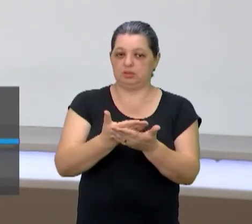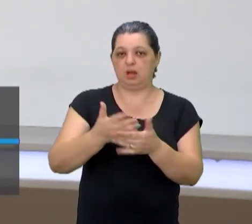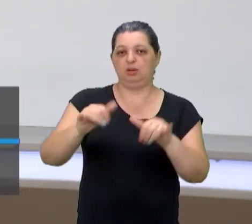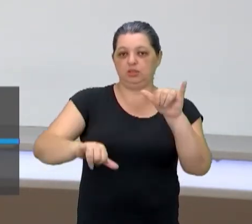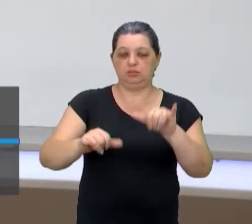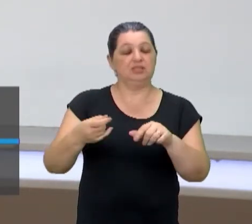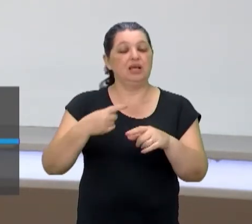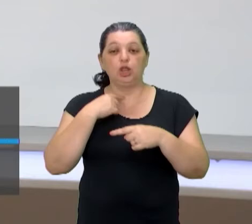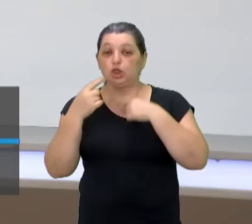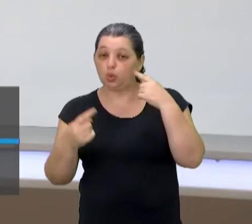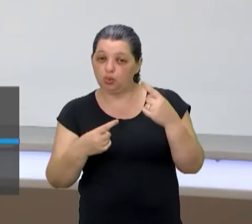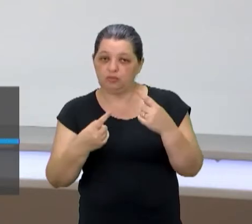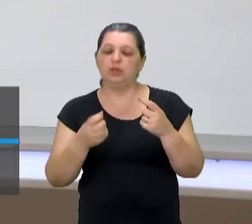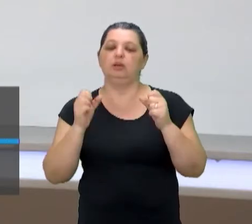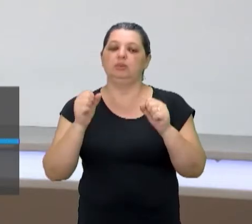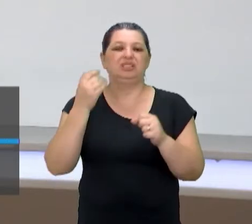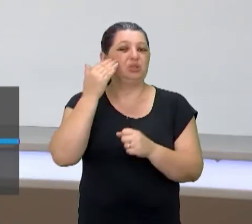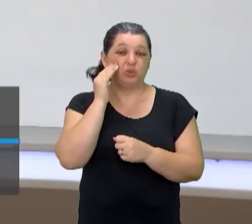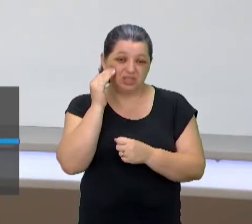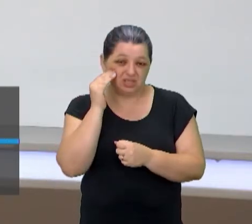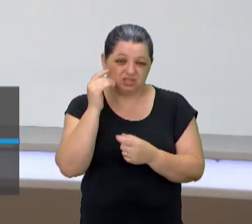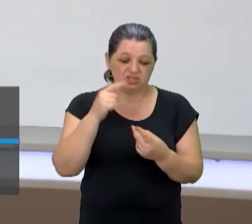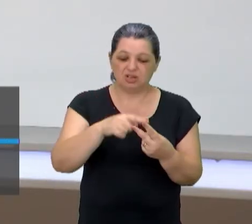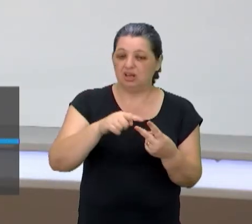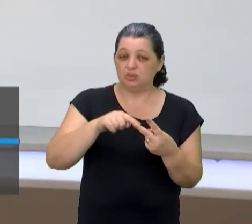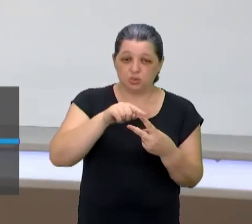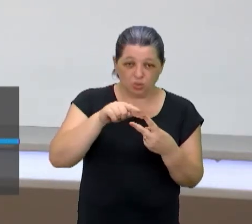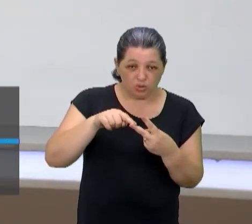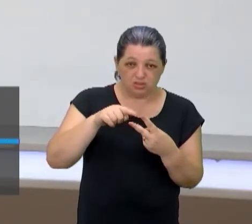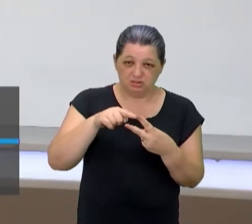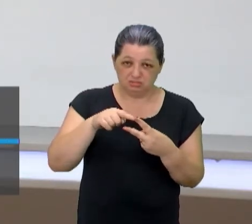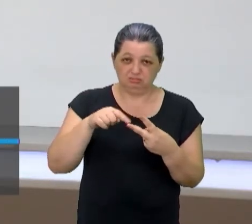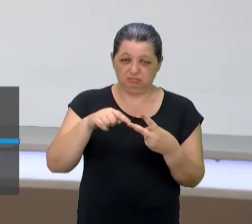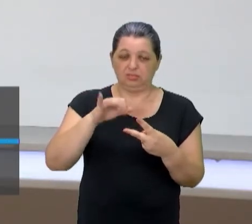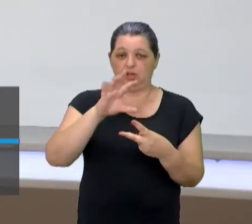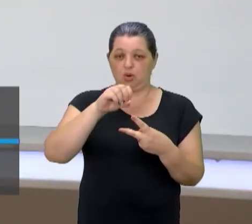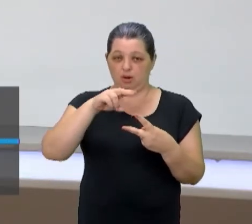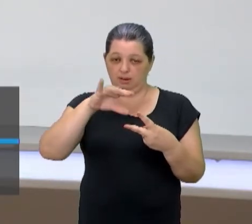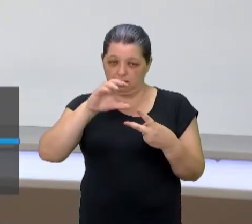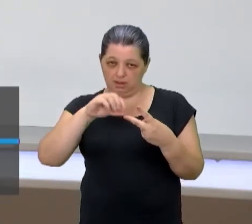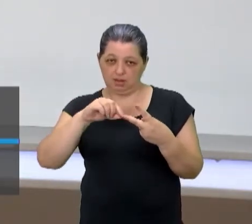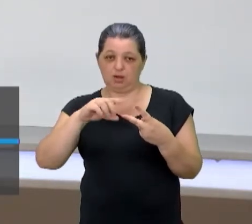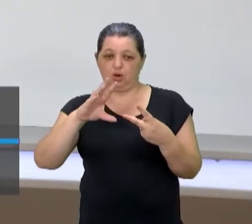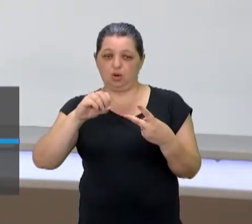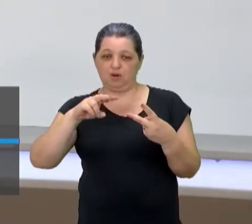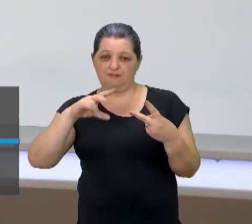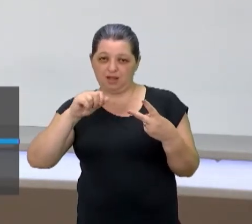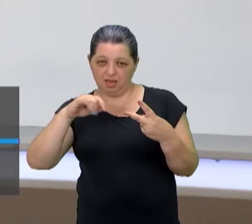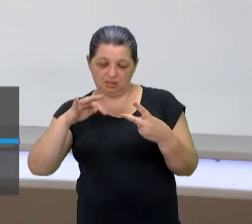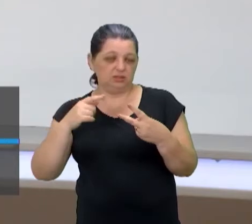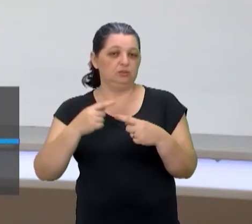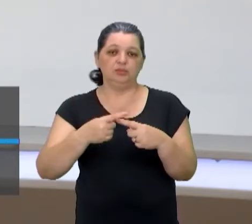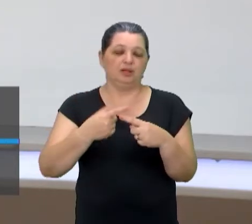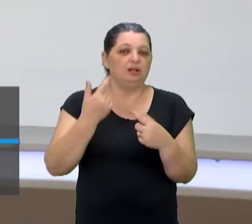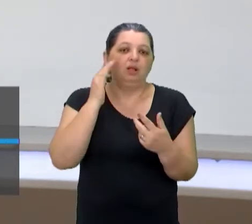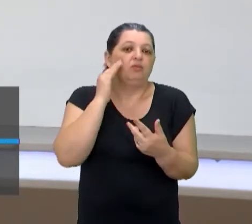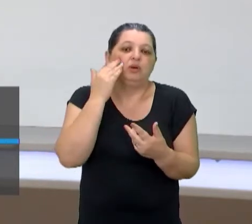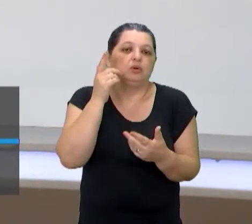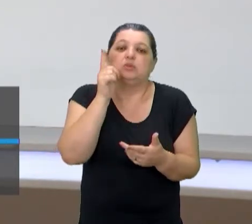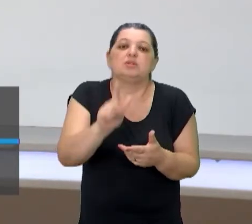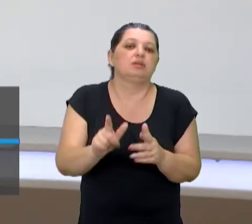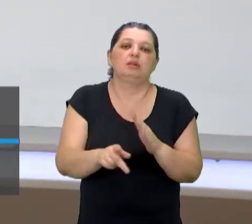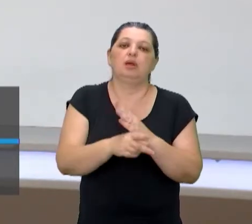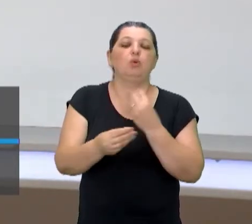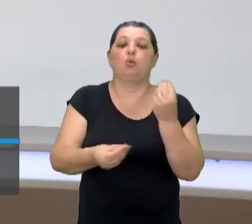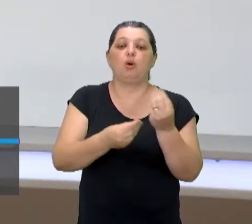eu não entendi ligação iônica e covalente, eu tenho que perguntar para o meu professor, porque daí eu não vou entender polaridade. Daí eu não